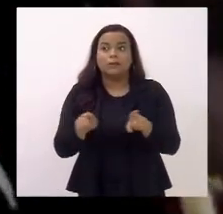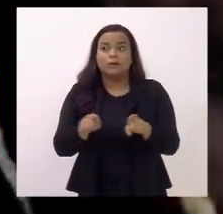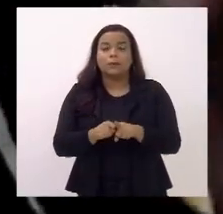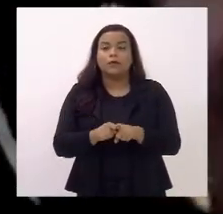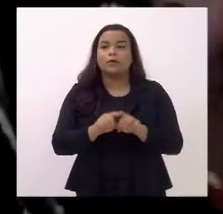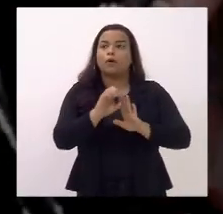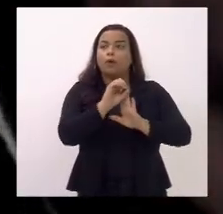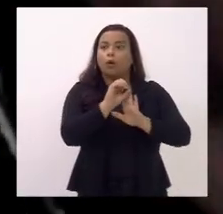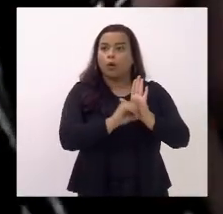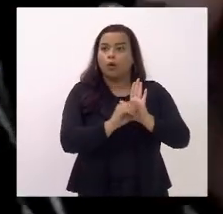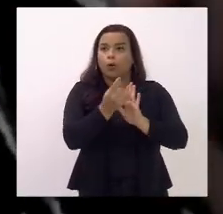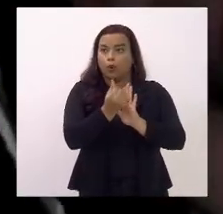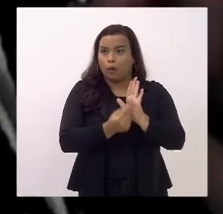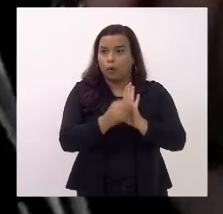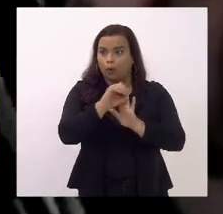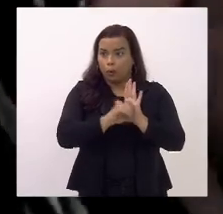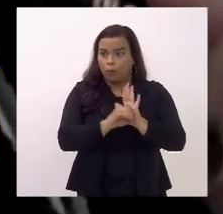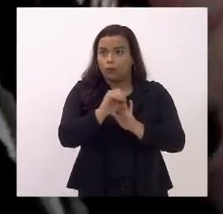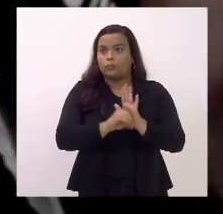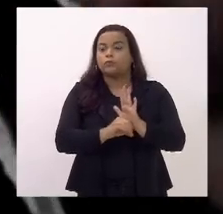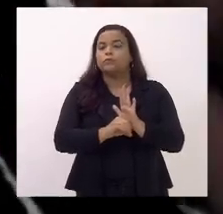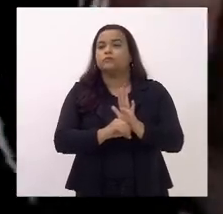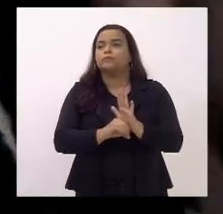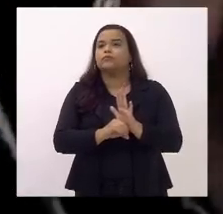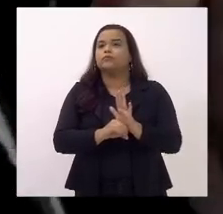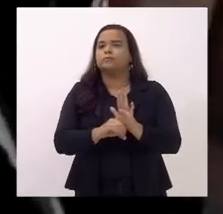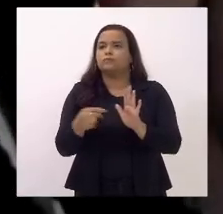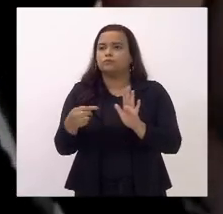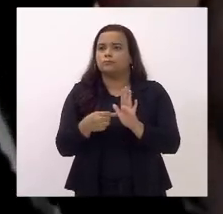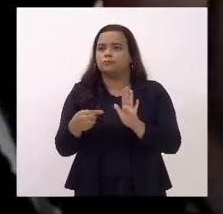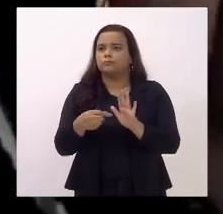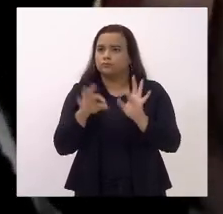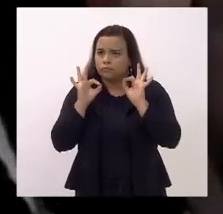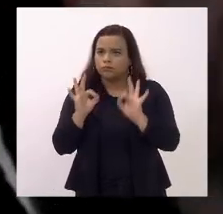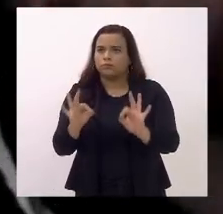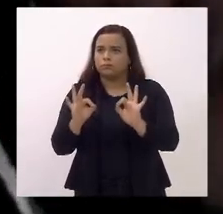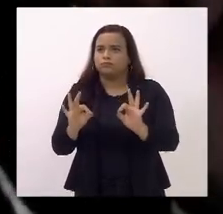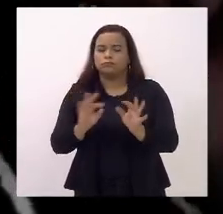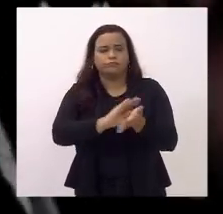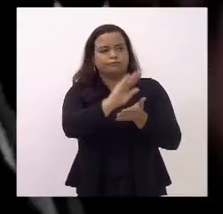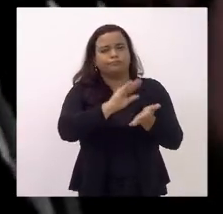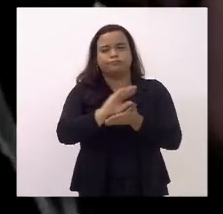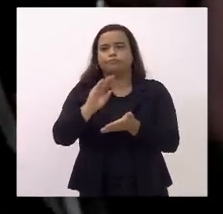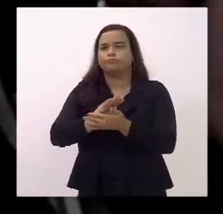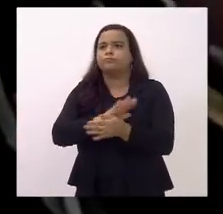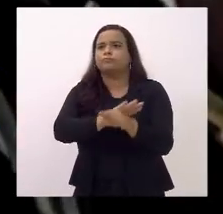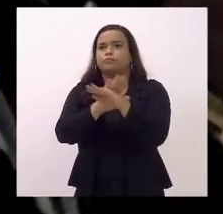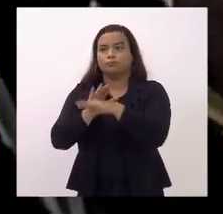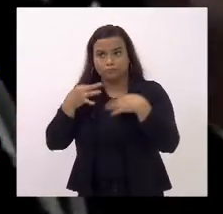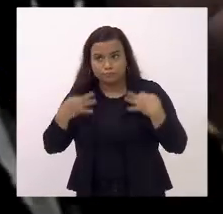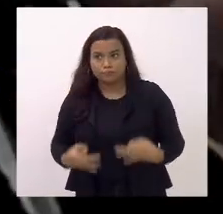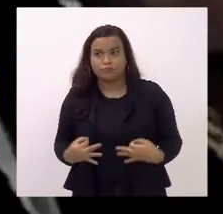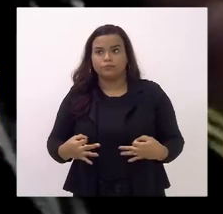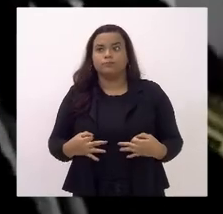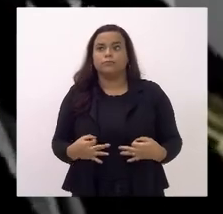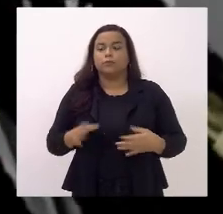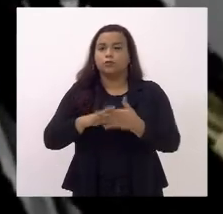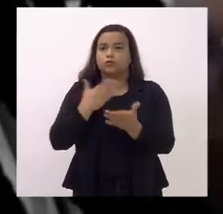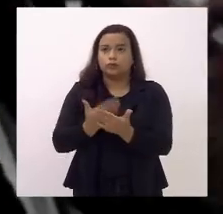o orçamento seja o lugar onde isso se garanta, né? Que as escolas